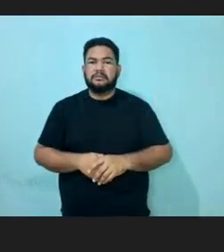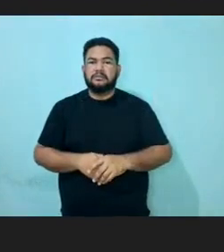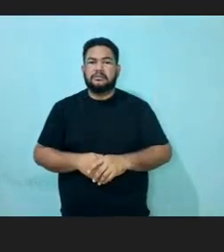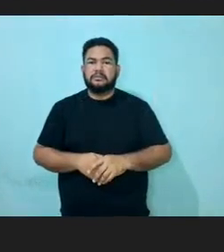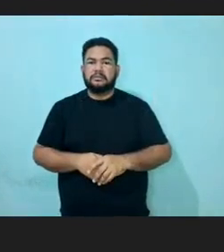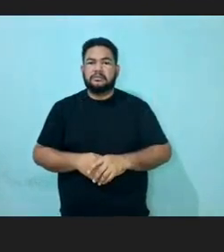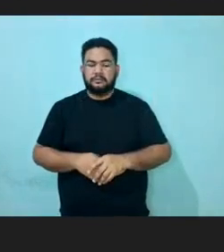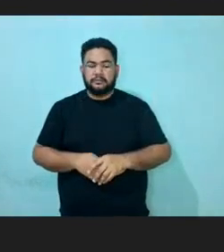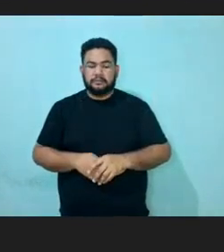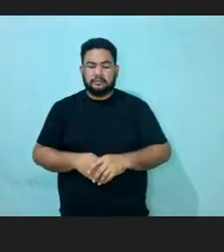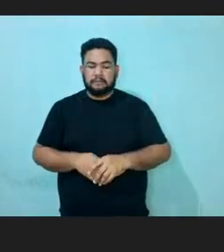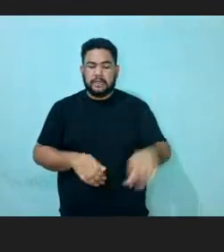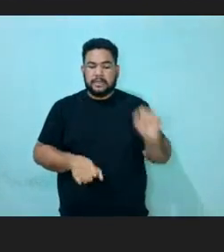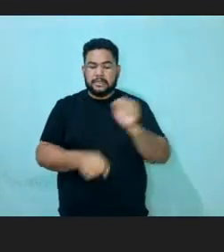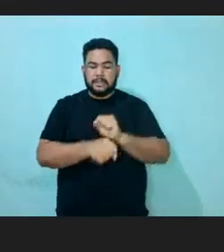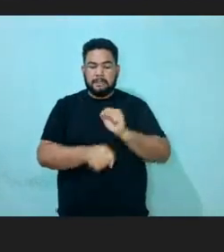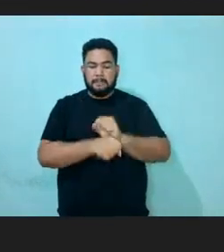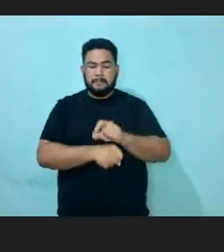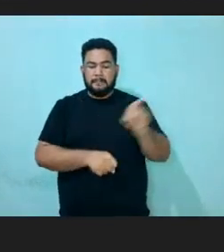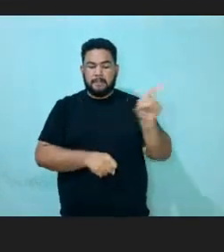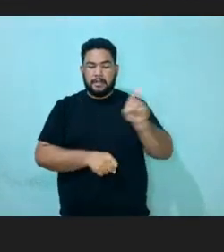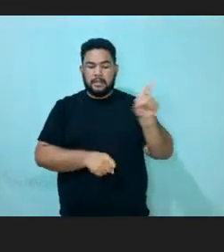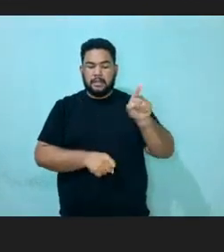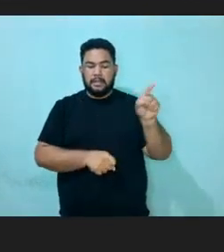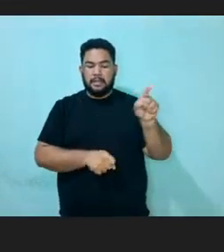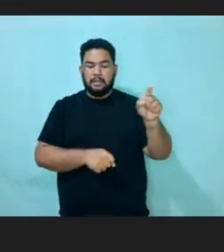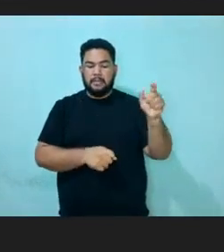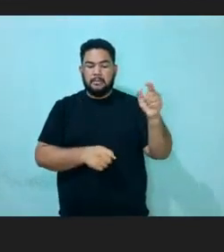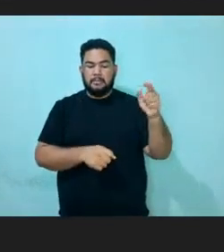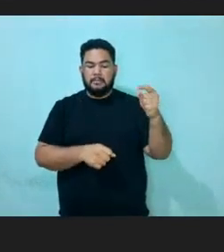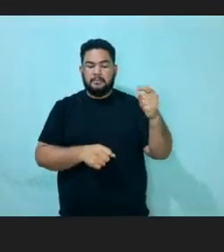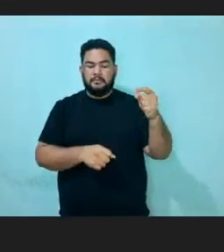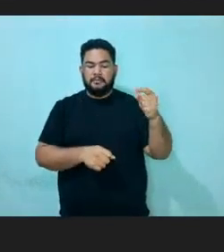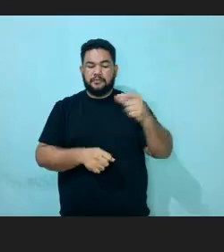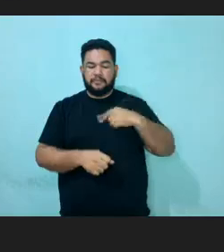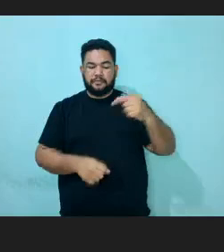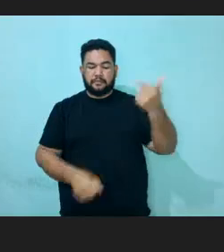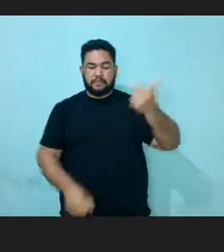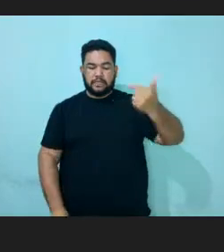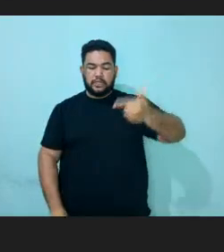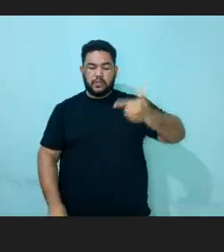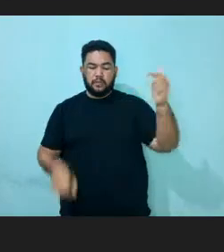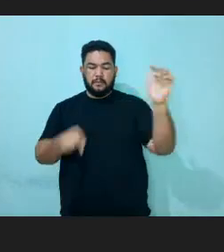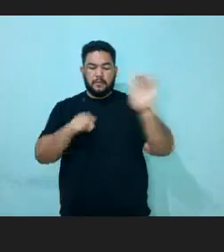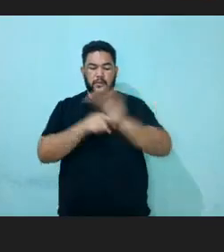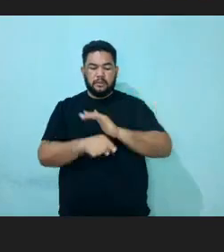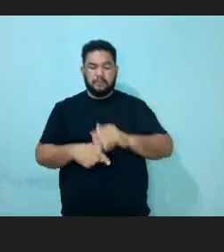Enquanto você responde, eu vou fazer vou fazer a segunda pergunta, tá bom?